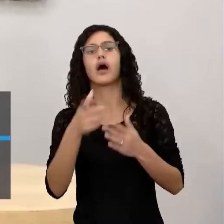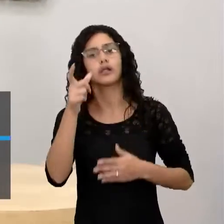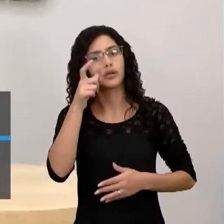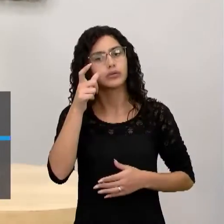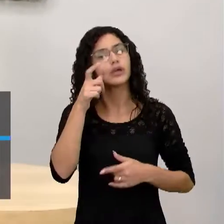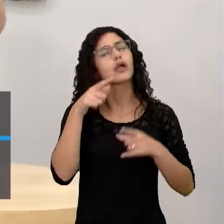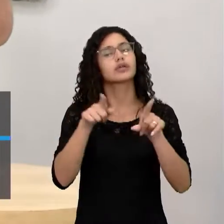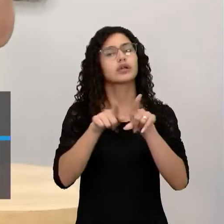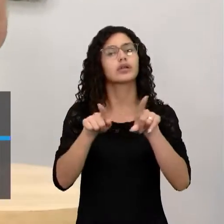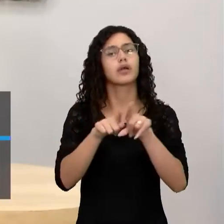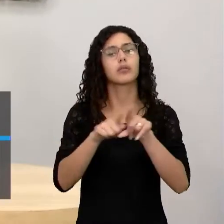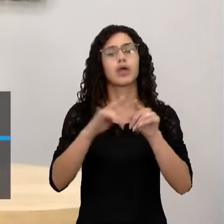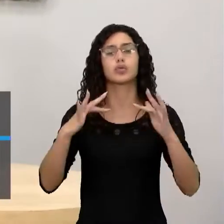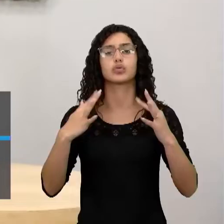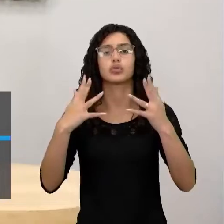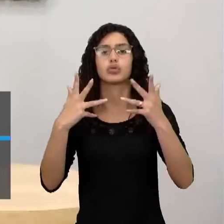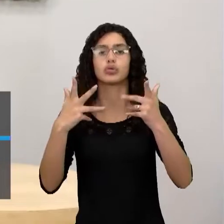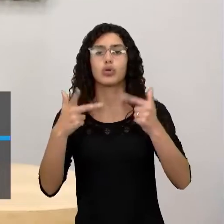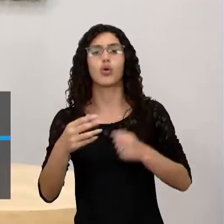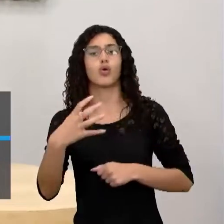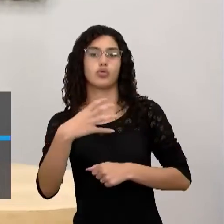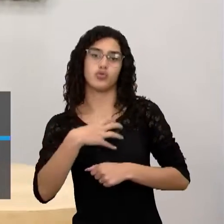observa, né, todo o